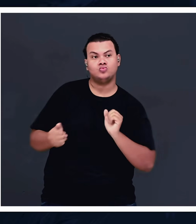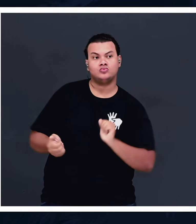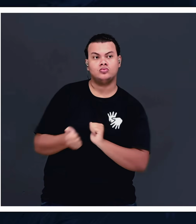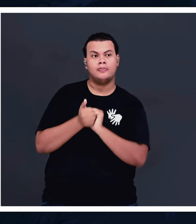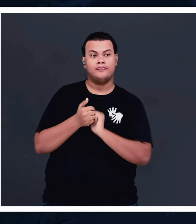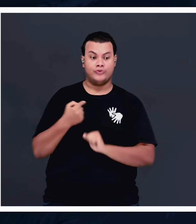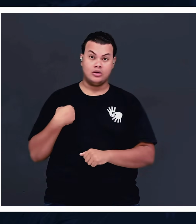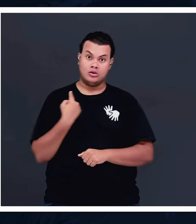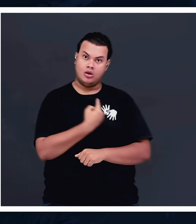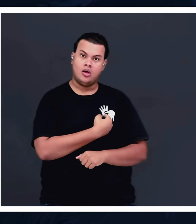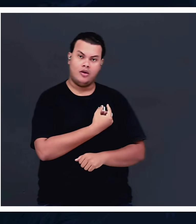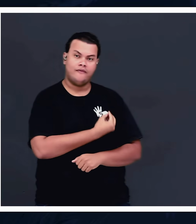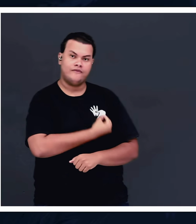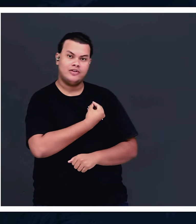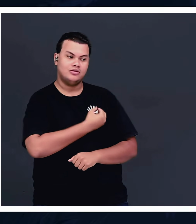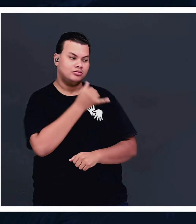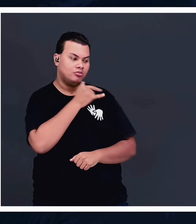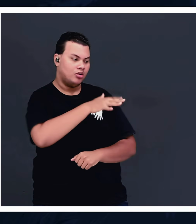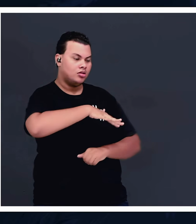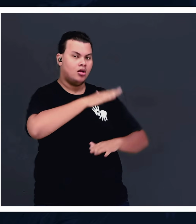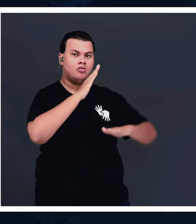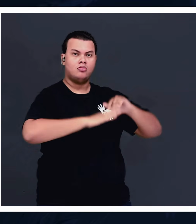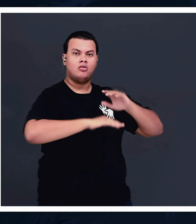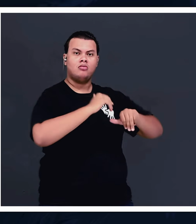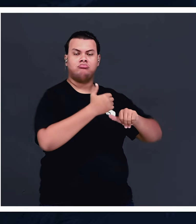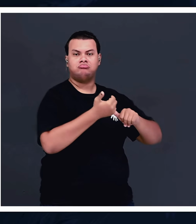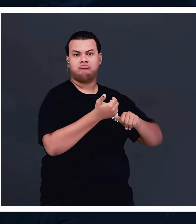na nossa vida profissional,